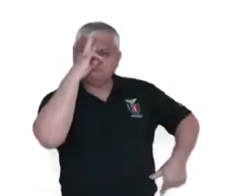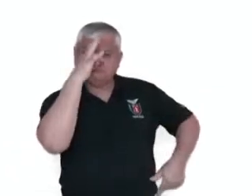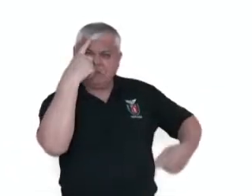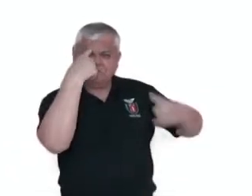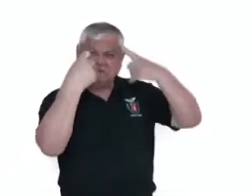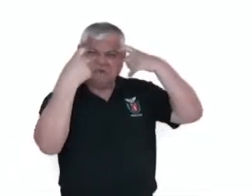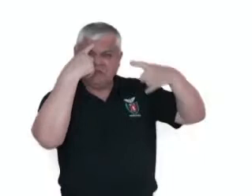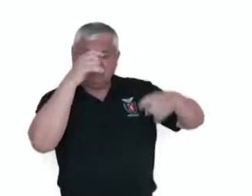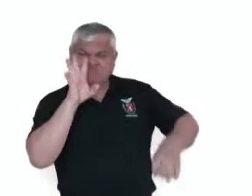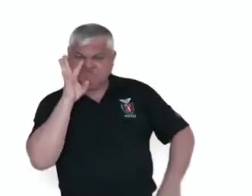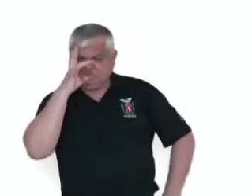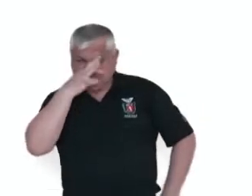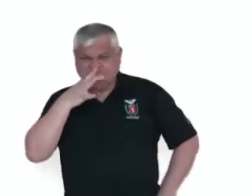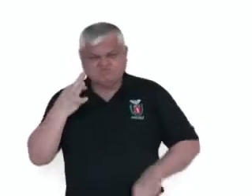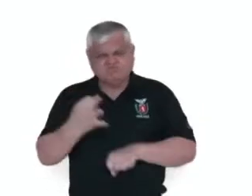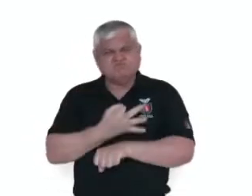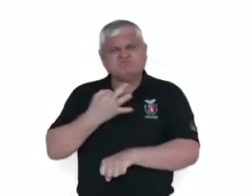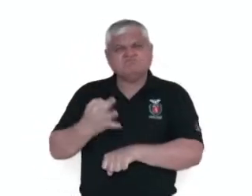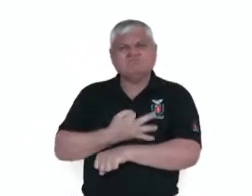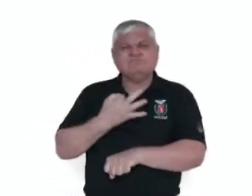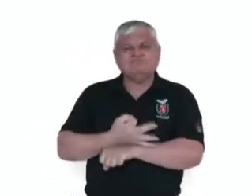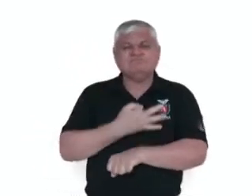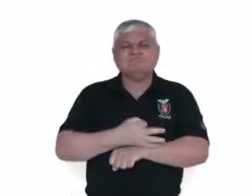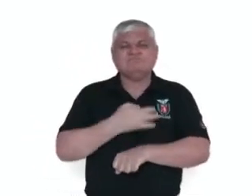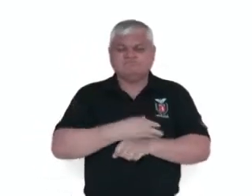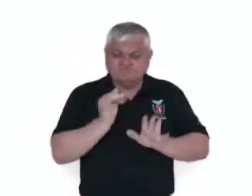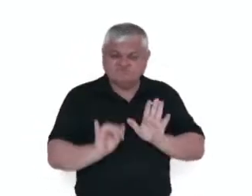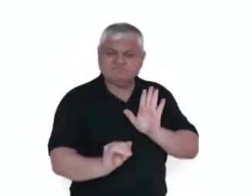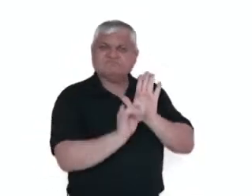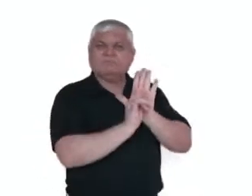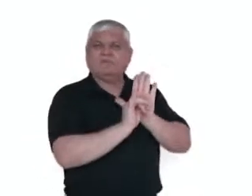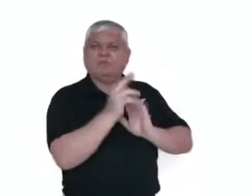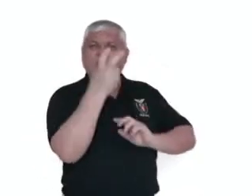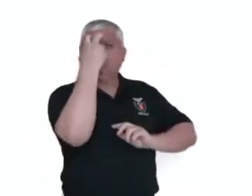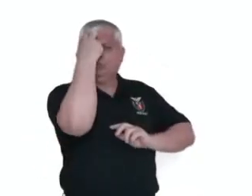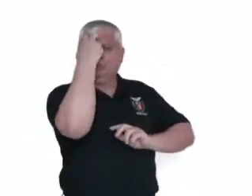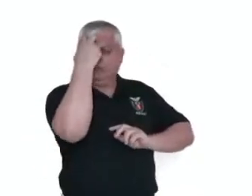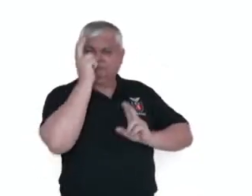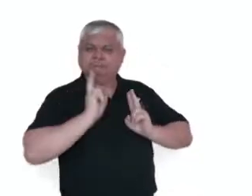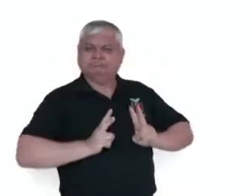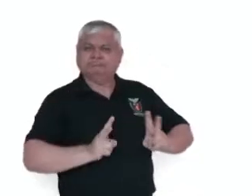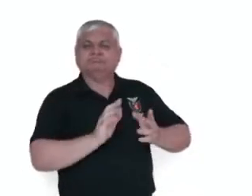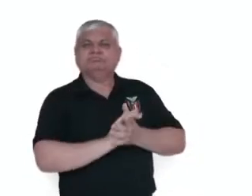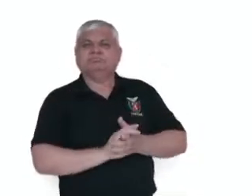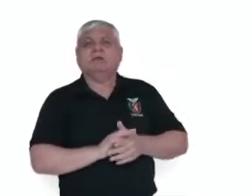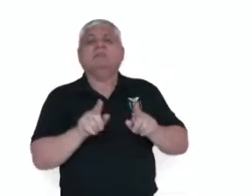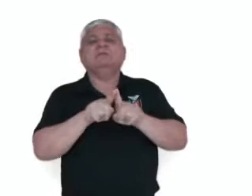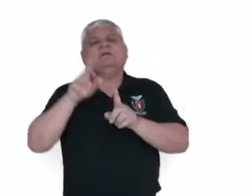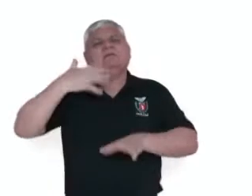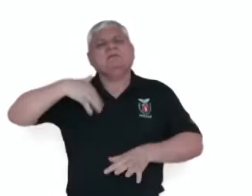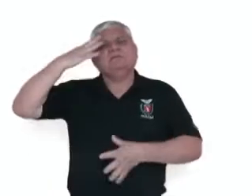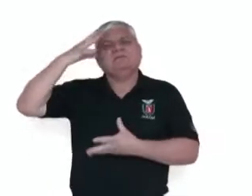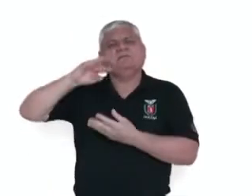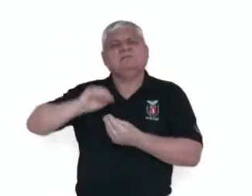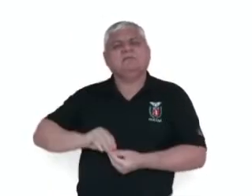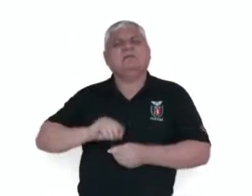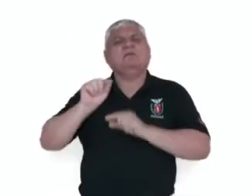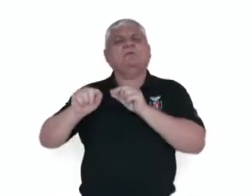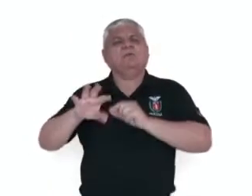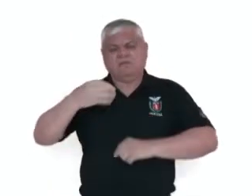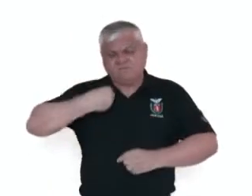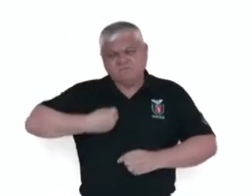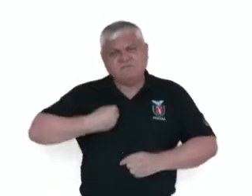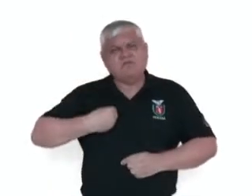bem como suas formas de manter sua identidade cultural. Permite também compreender a existência e